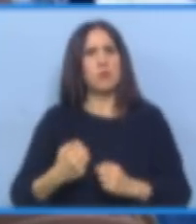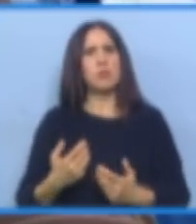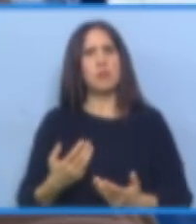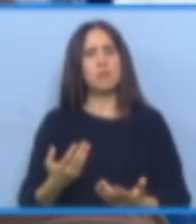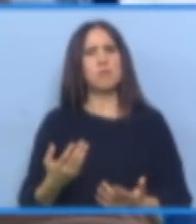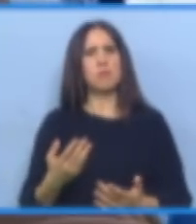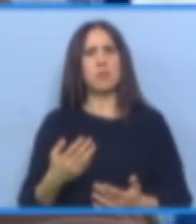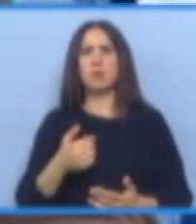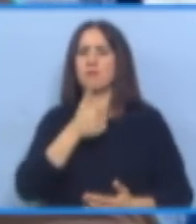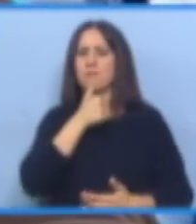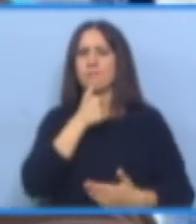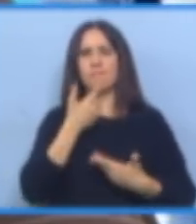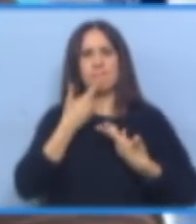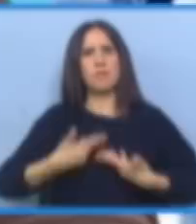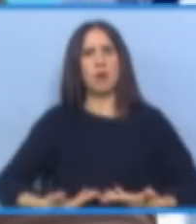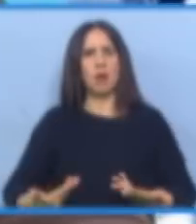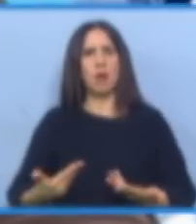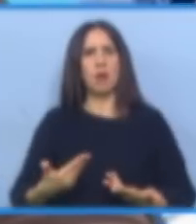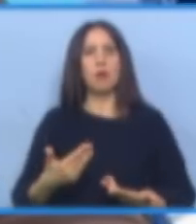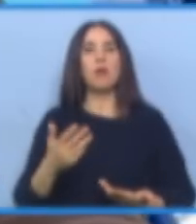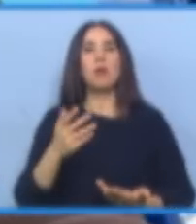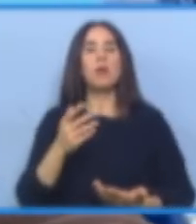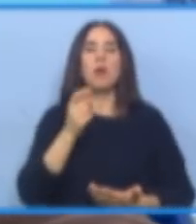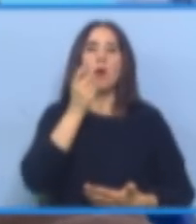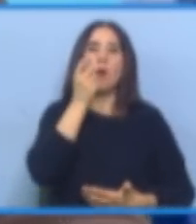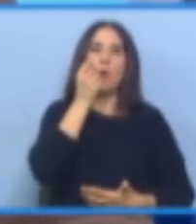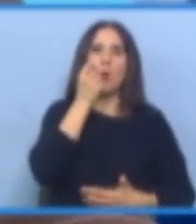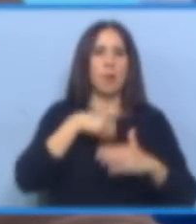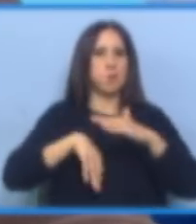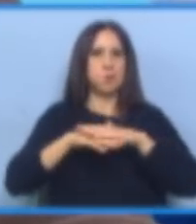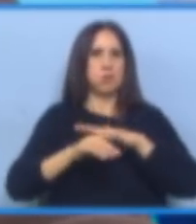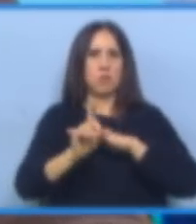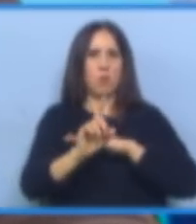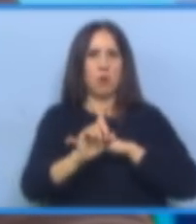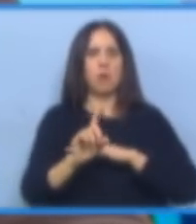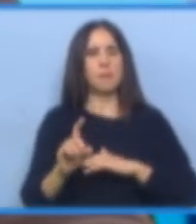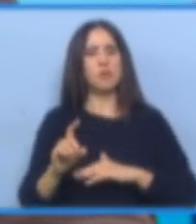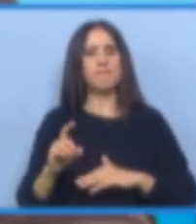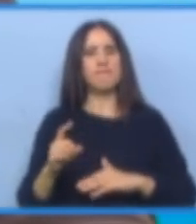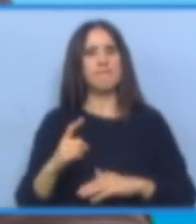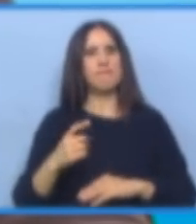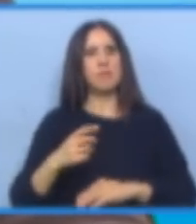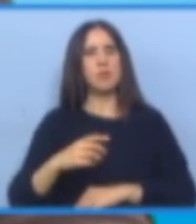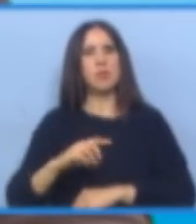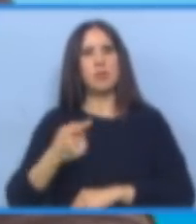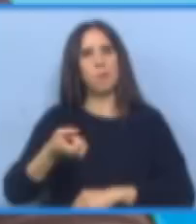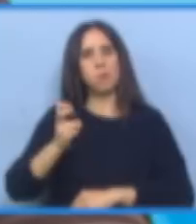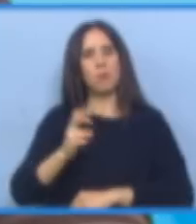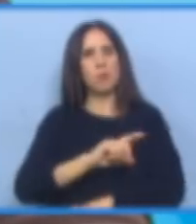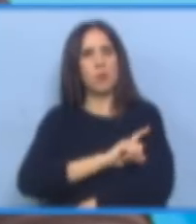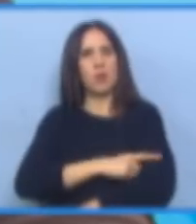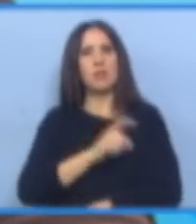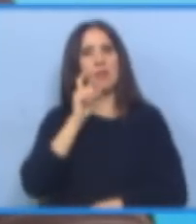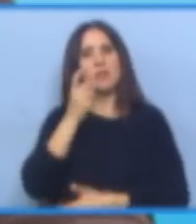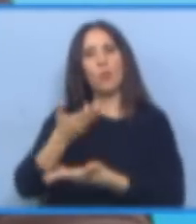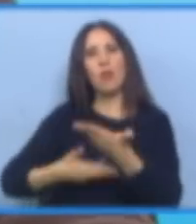de virilidade, digamos assim, que não tem a ver com homem macho, mas de coragem, de defesa do outro, não é? De dar a vida